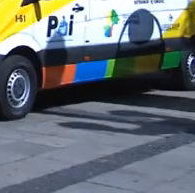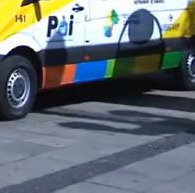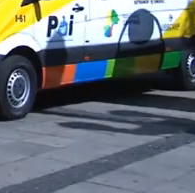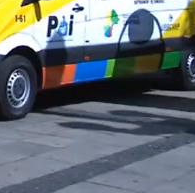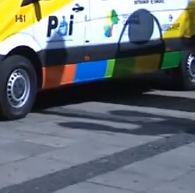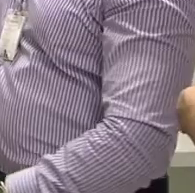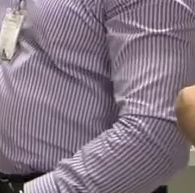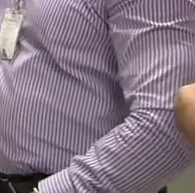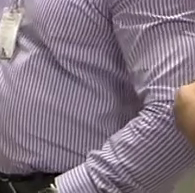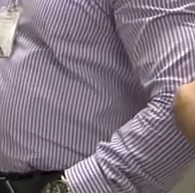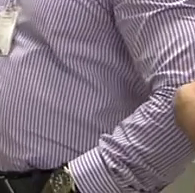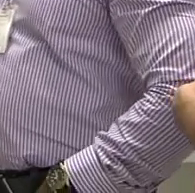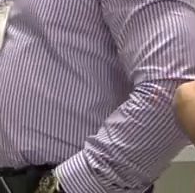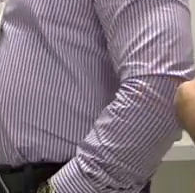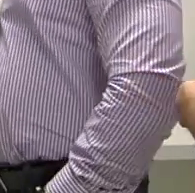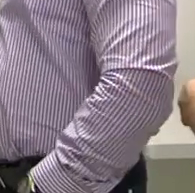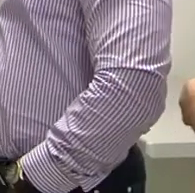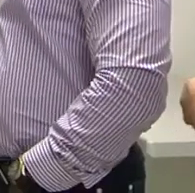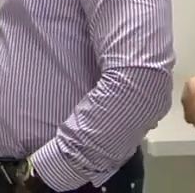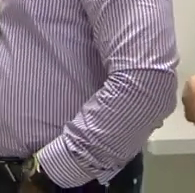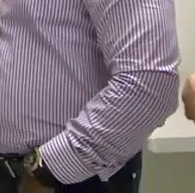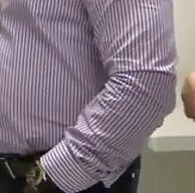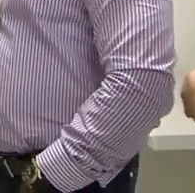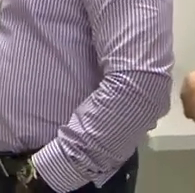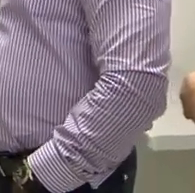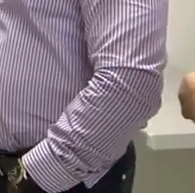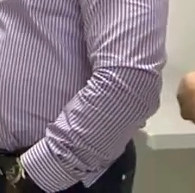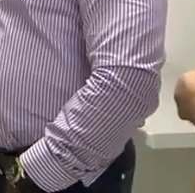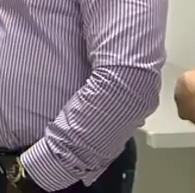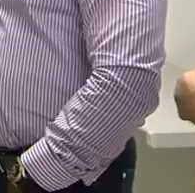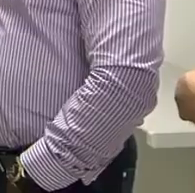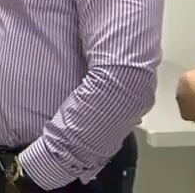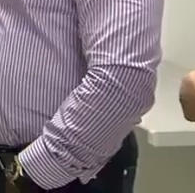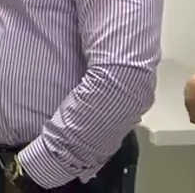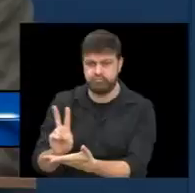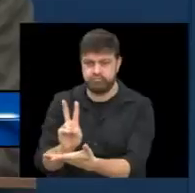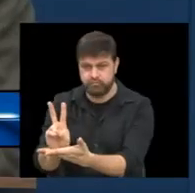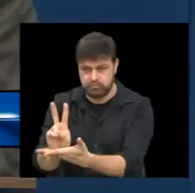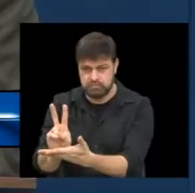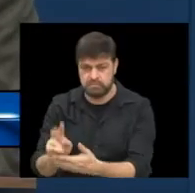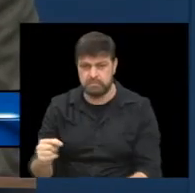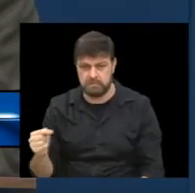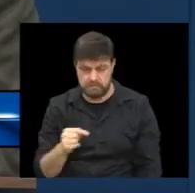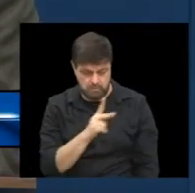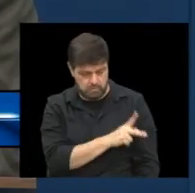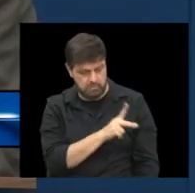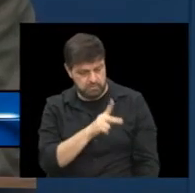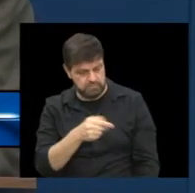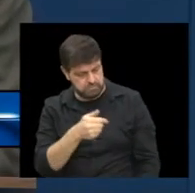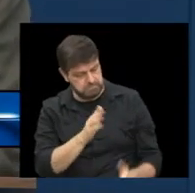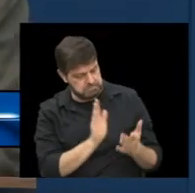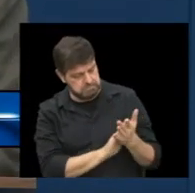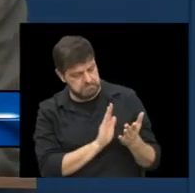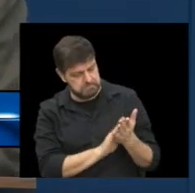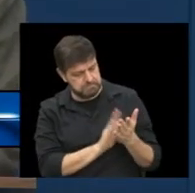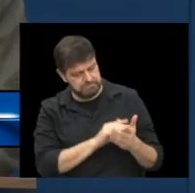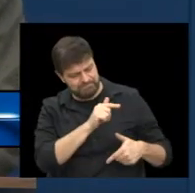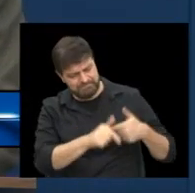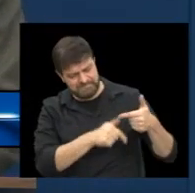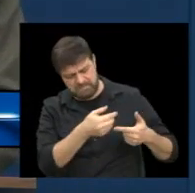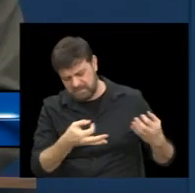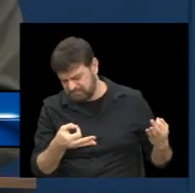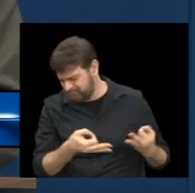os atendimentos. O relator, o vereador Jorge da Farmácia, agradeceu aos membros da comissão. Professor Alberto, parabéns pelo seu